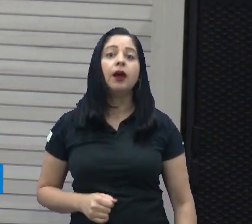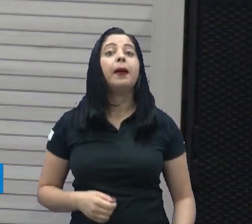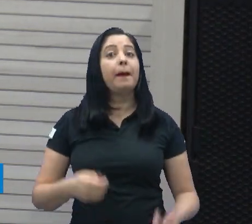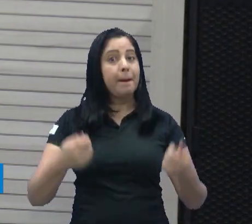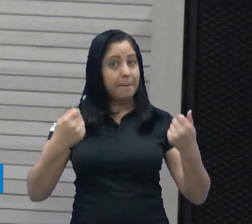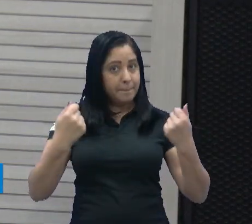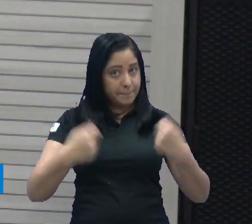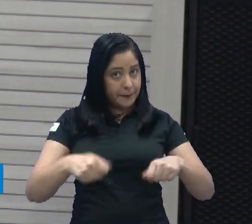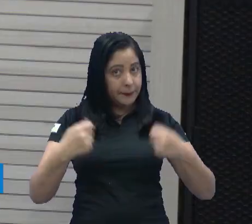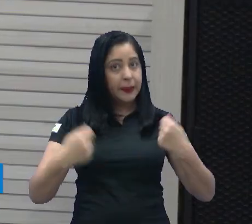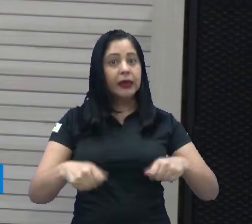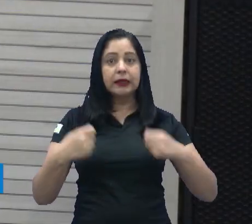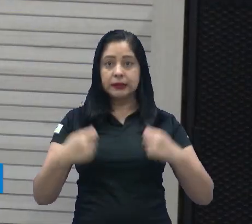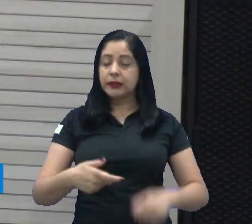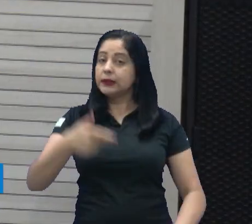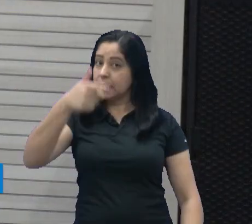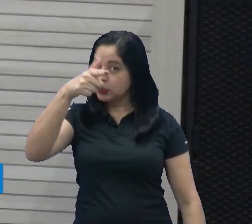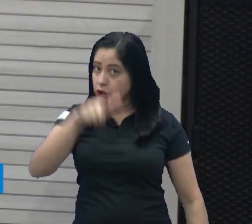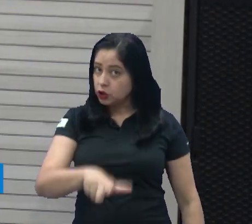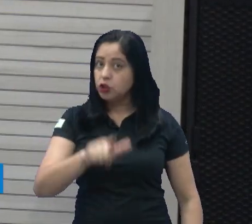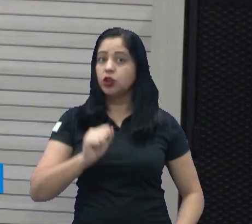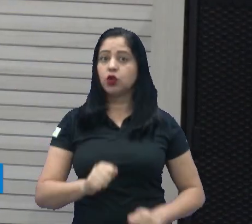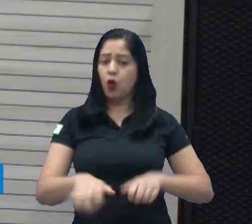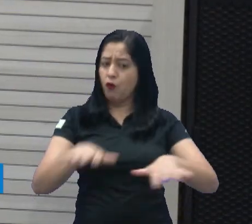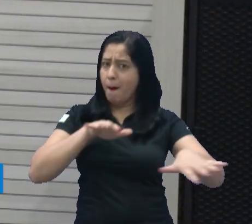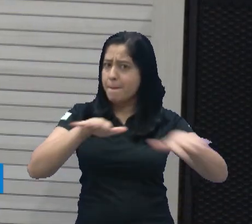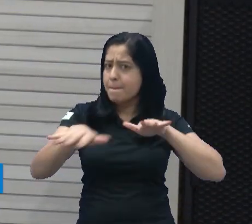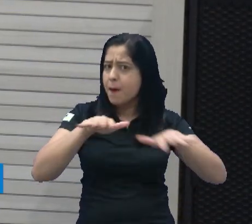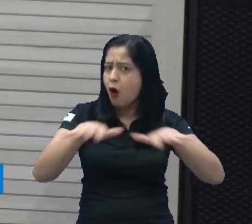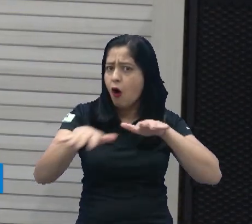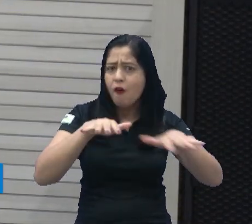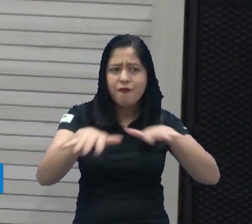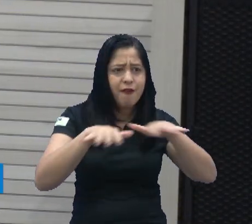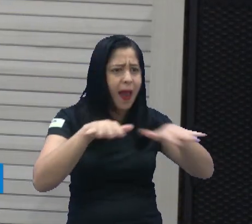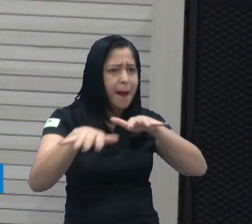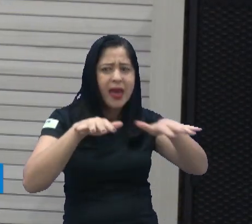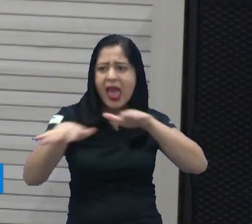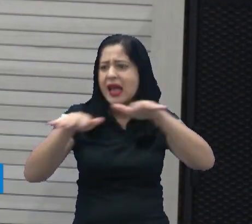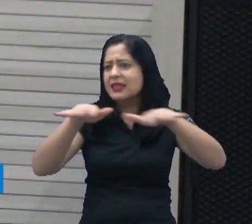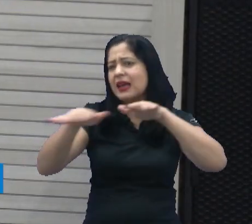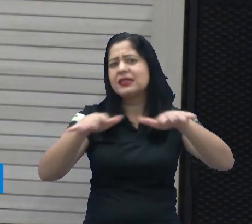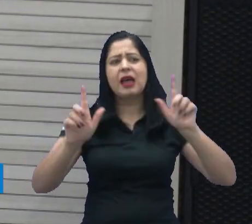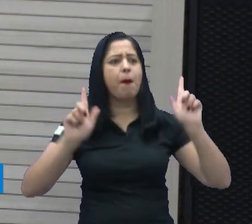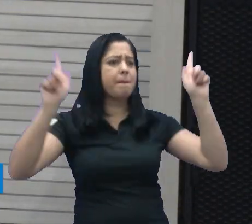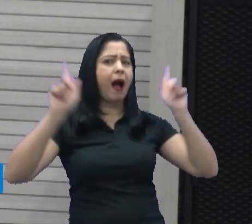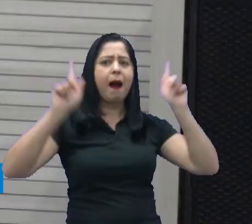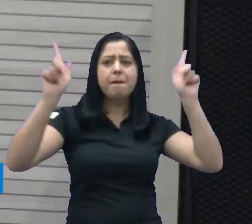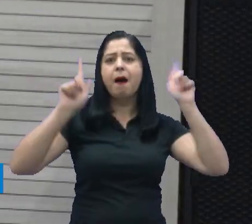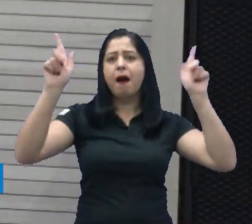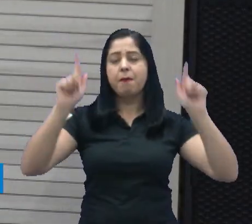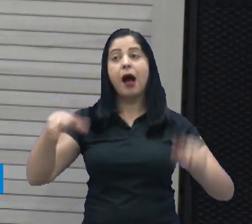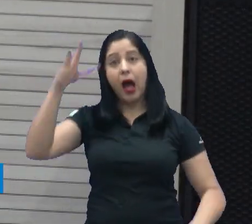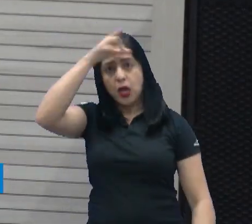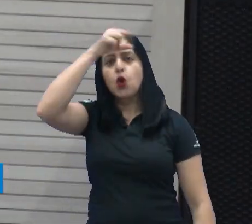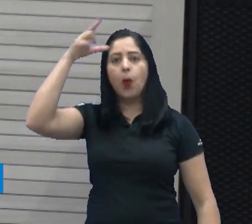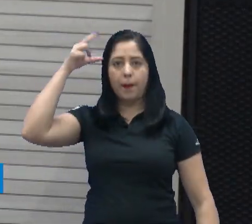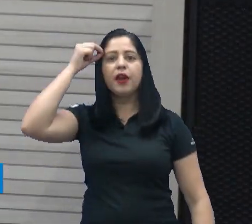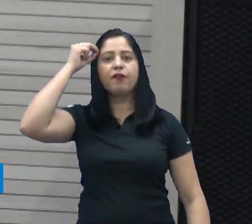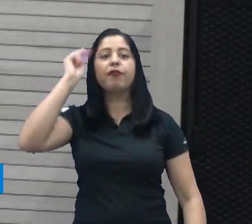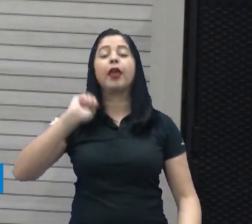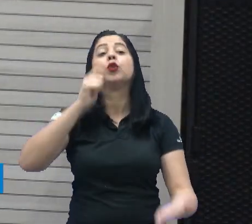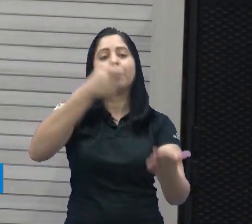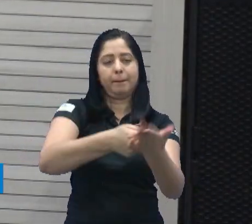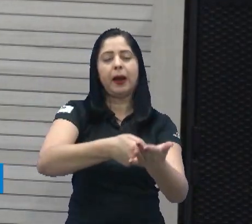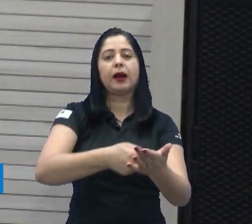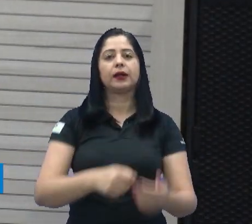há 2 anos atrás, que é mobilização, que com a mobilização ele atendeu e veio o gatilho naquele período.